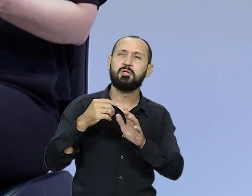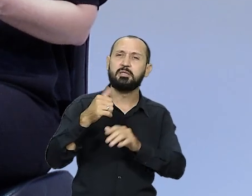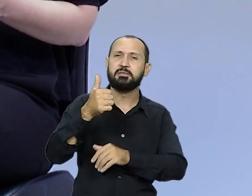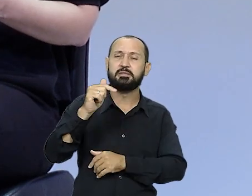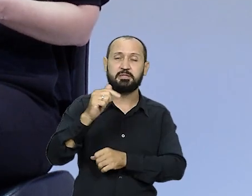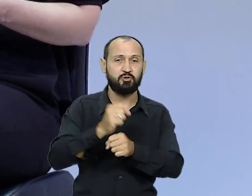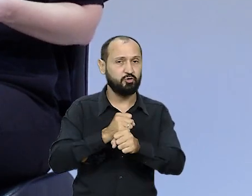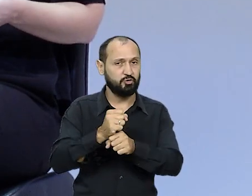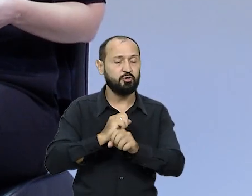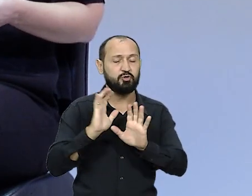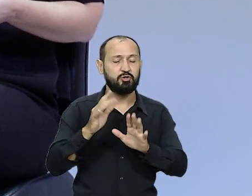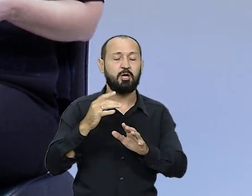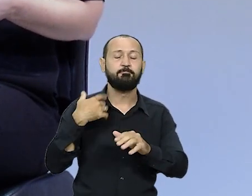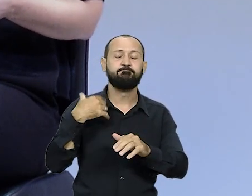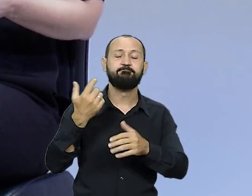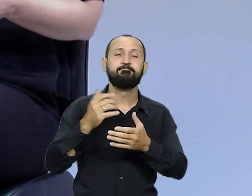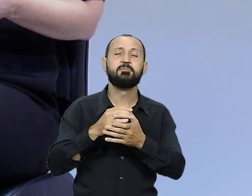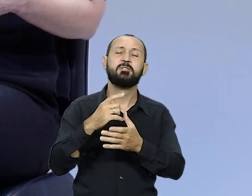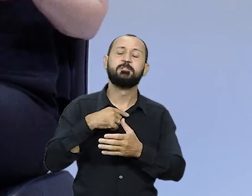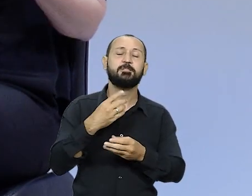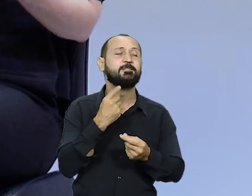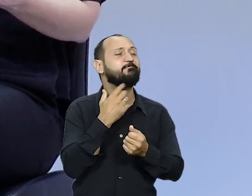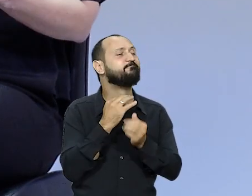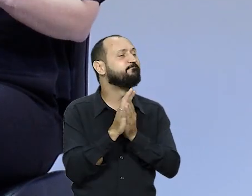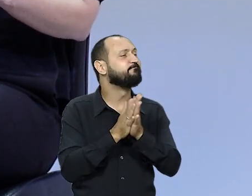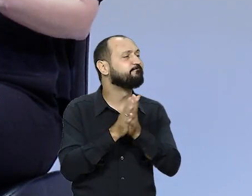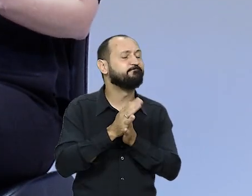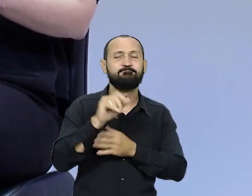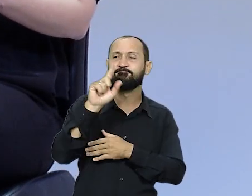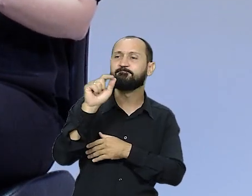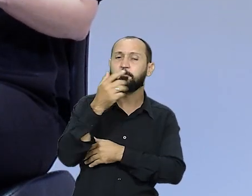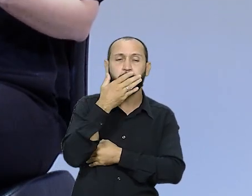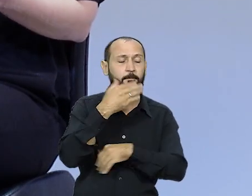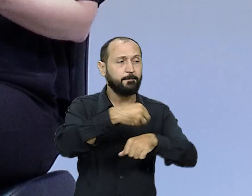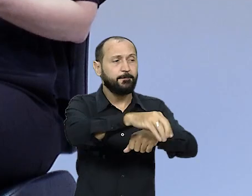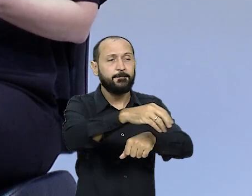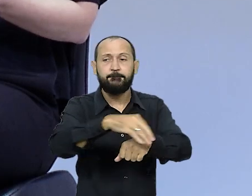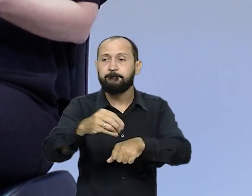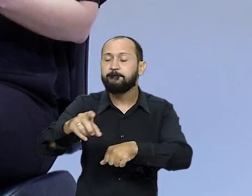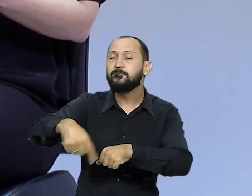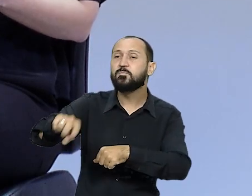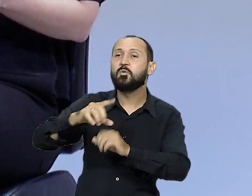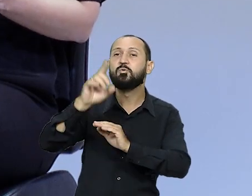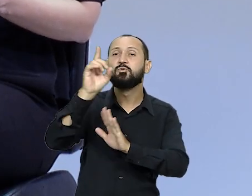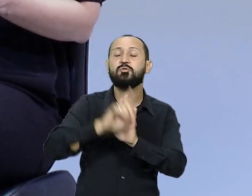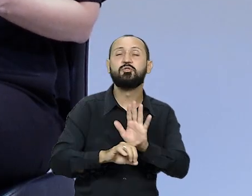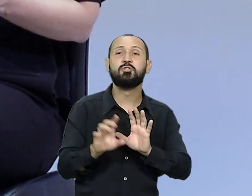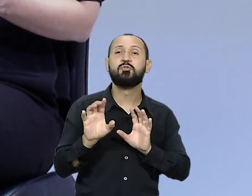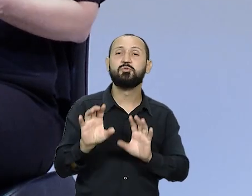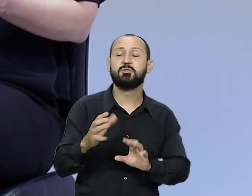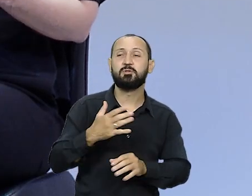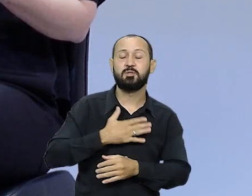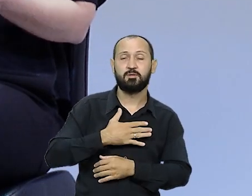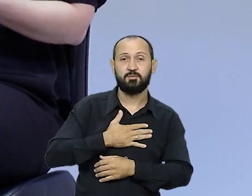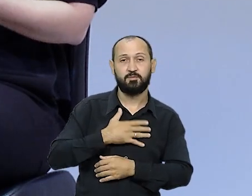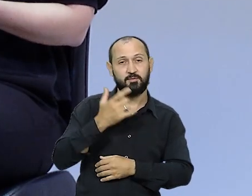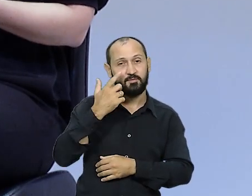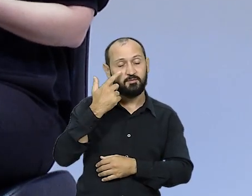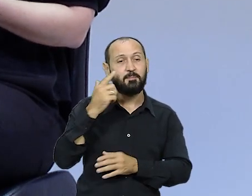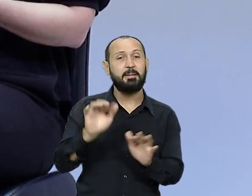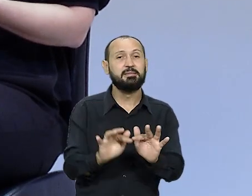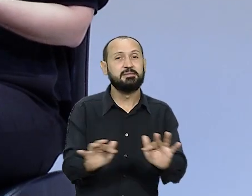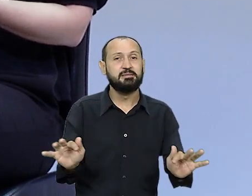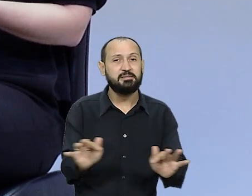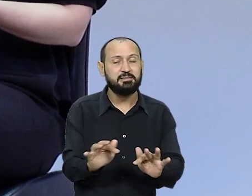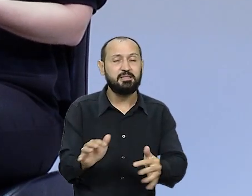eu advogo já há 17 anos, eu tinha aquela inquietude, eu queria passar para as pessoas um direito da forma como eu vejo,